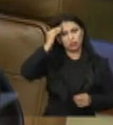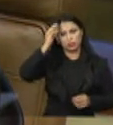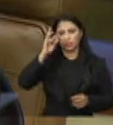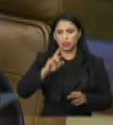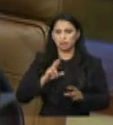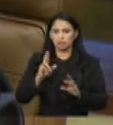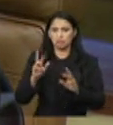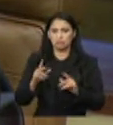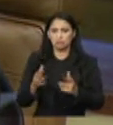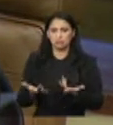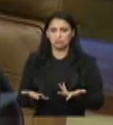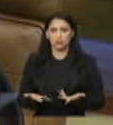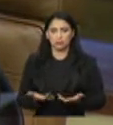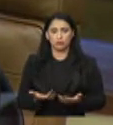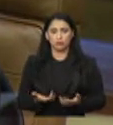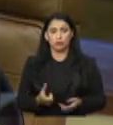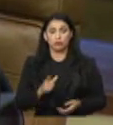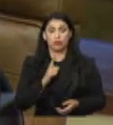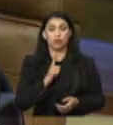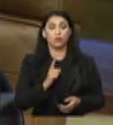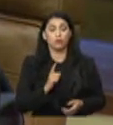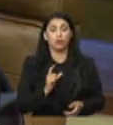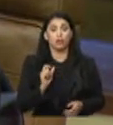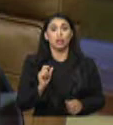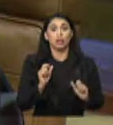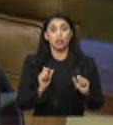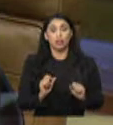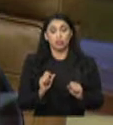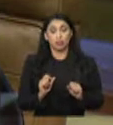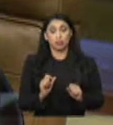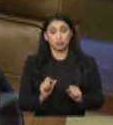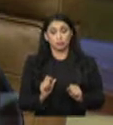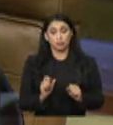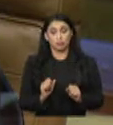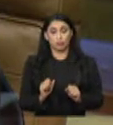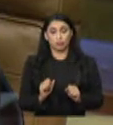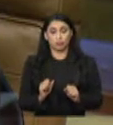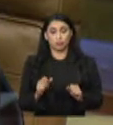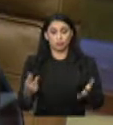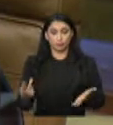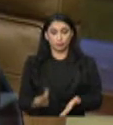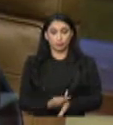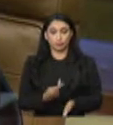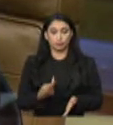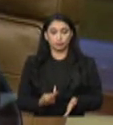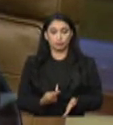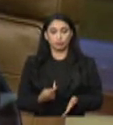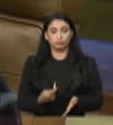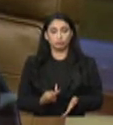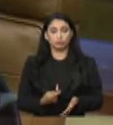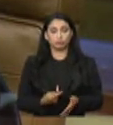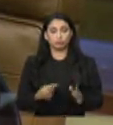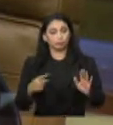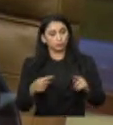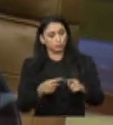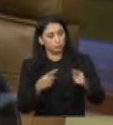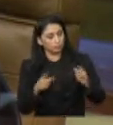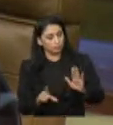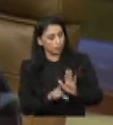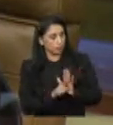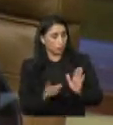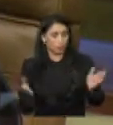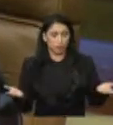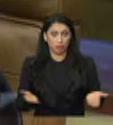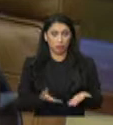outra sem qualquer peso mais que ele possa vir depois da procedência o corpo legislativo somente